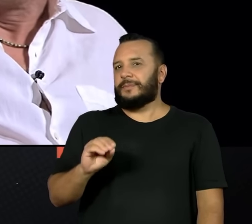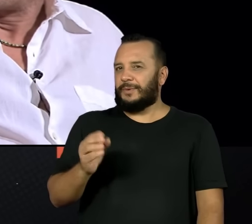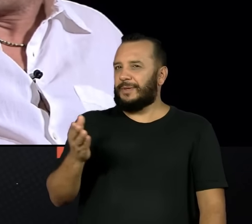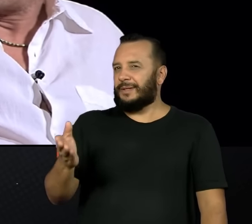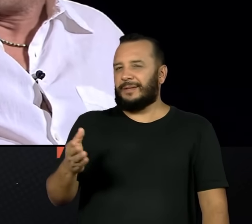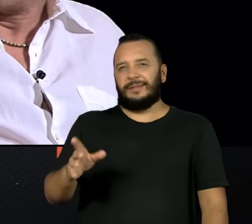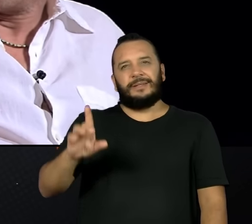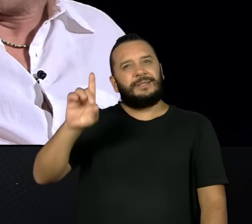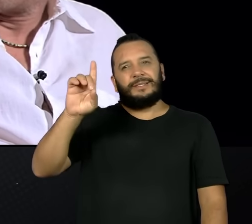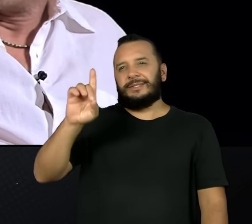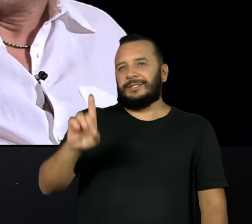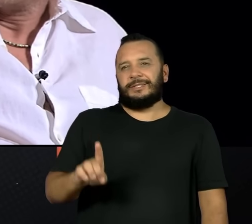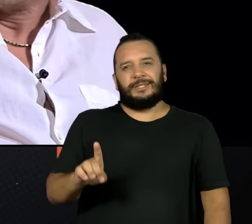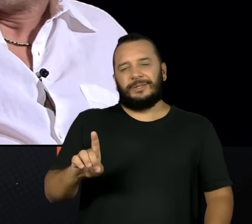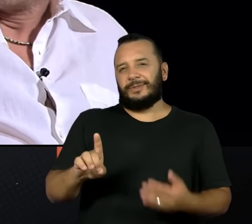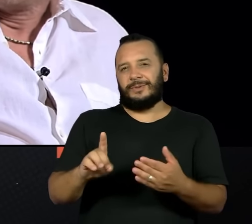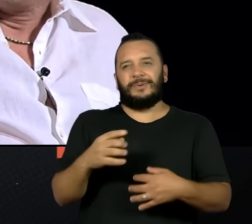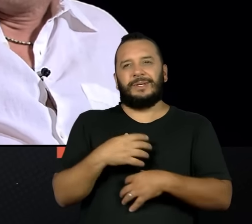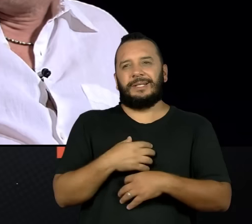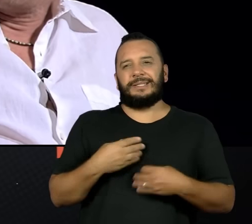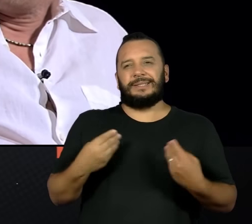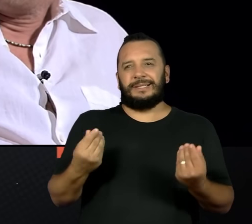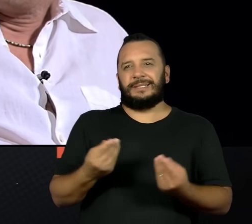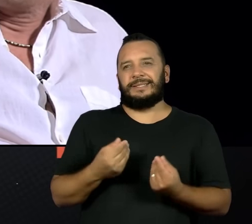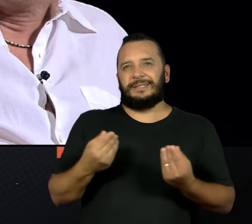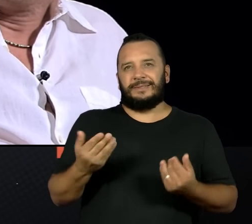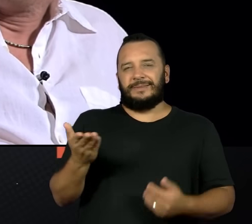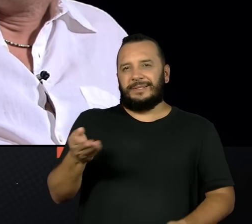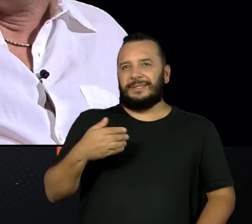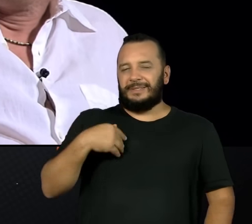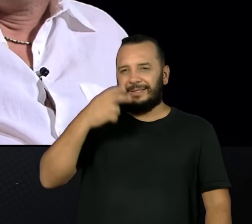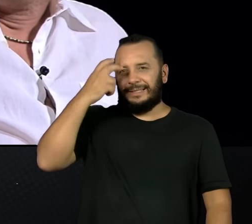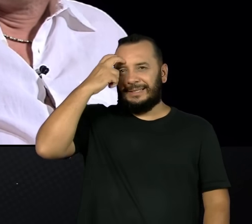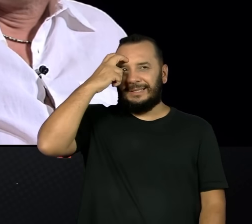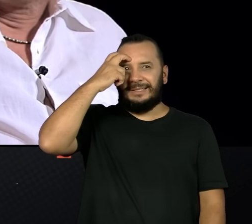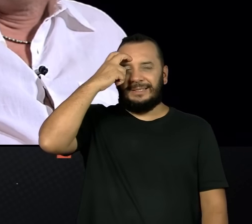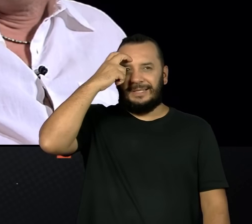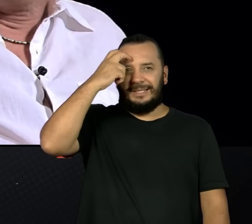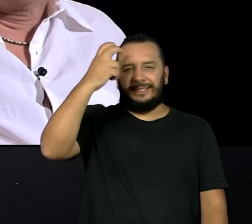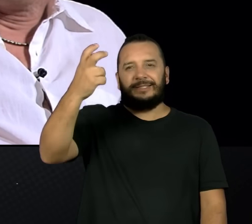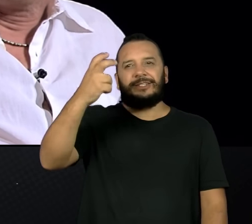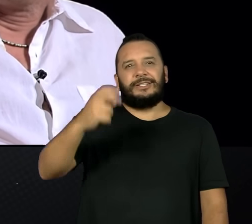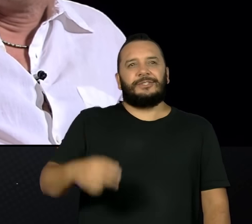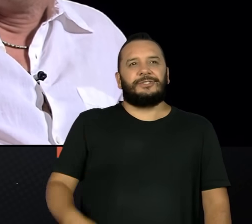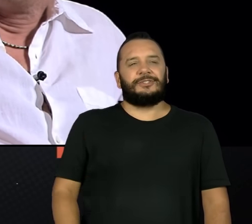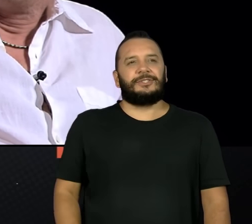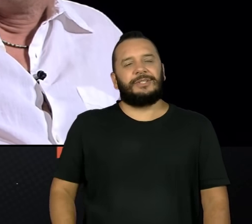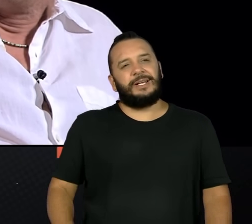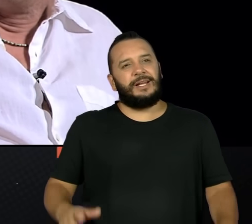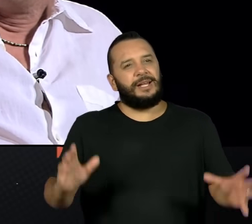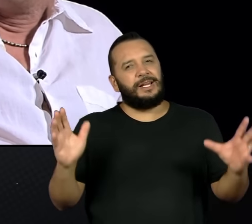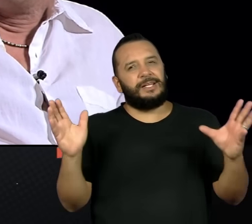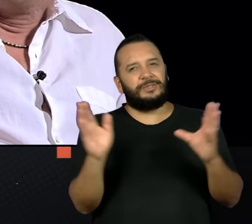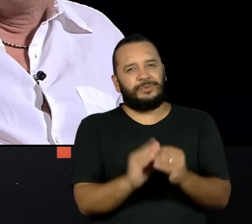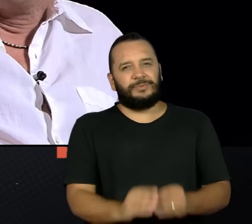diretor extremamente sensível muito inteligente Ah só resumindo eu ouv durante